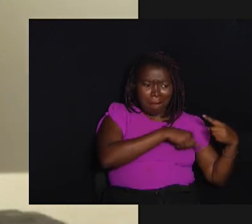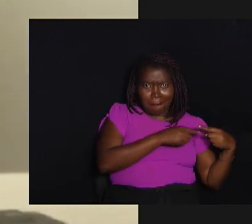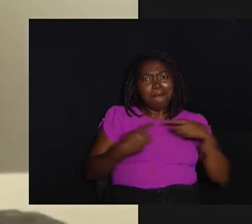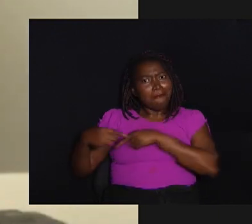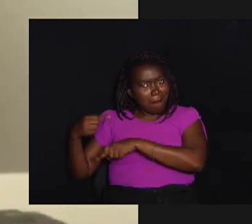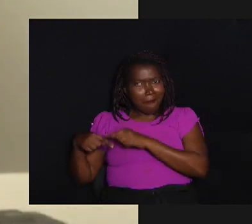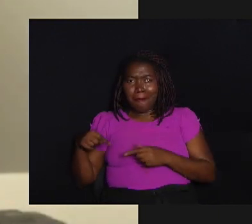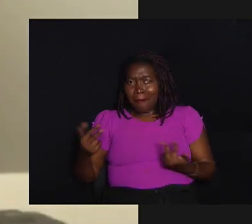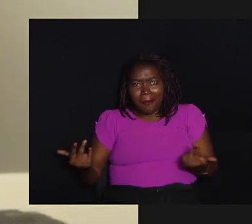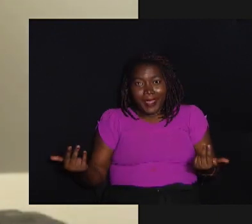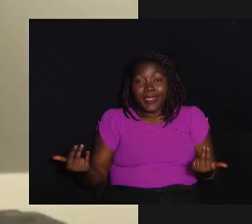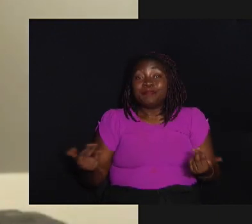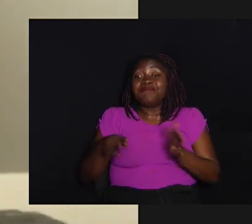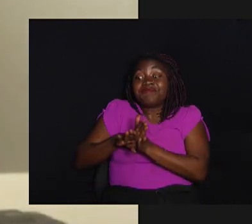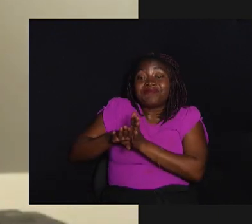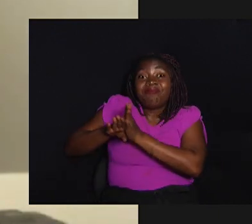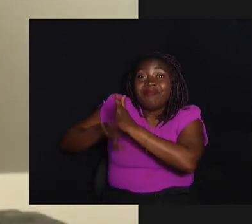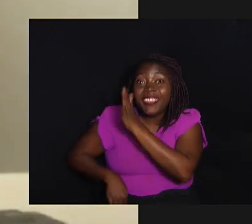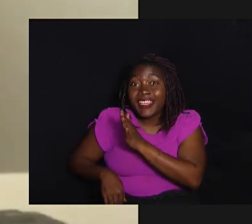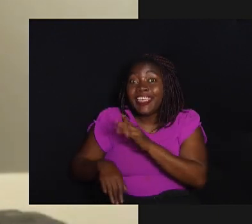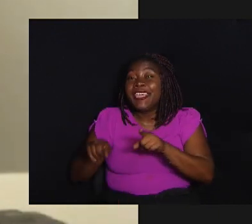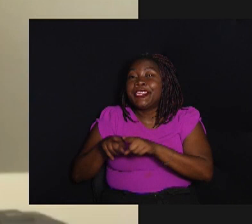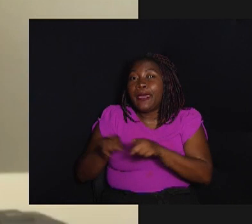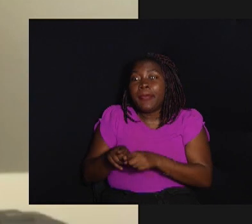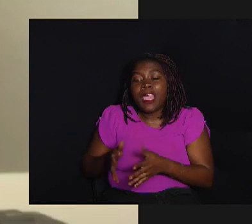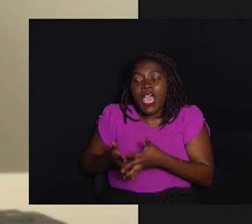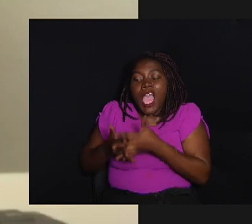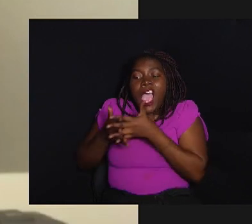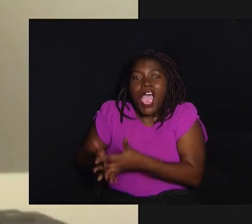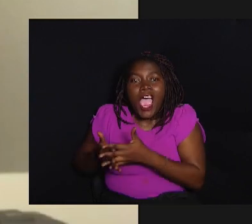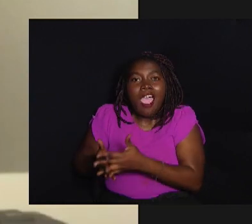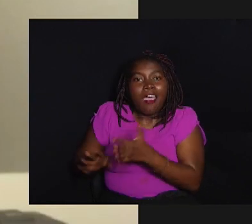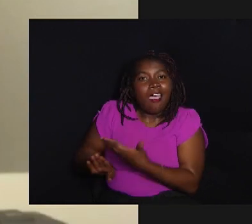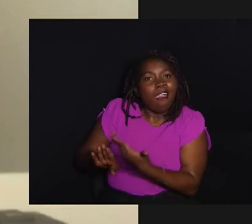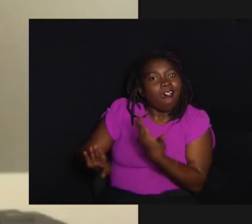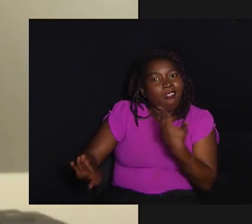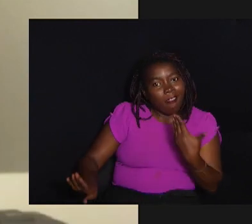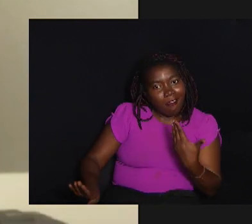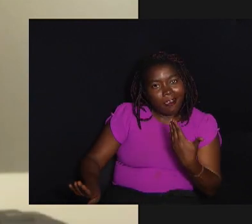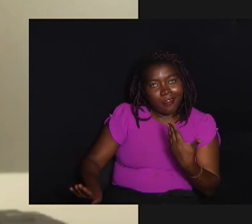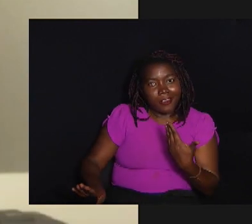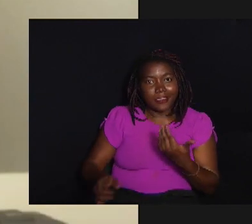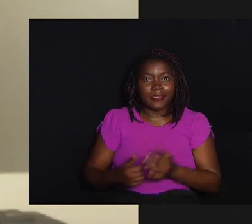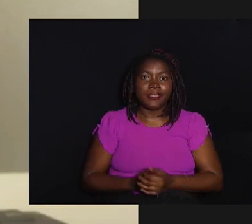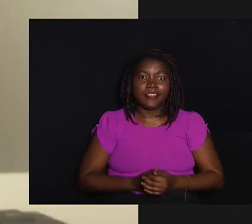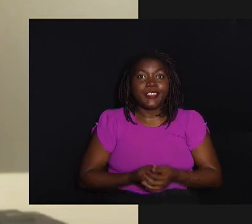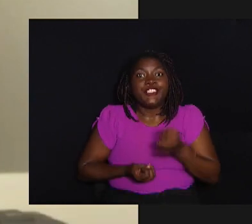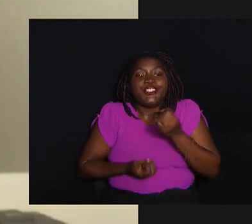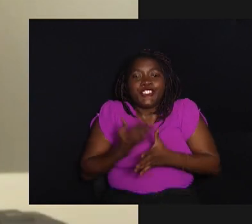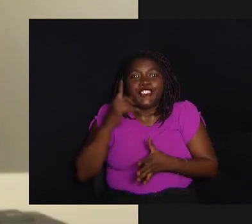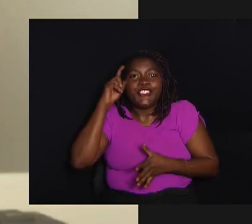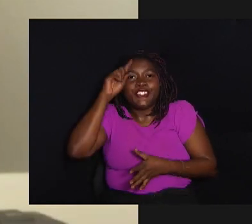além da desqualificação, também causar uma dificuldade no convívio entre as partes, né? Gerar uma dificuldade para